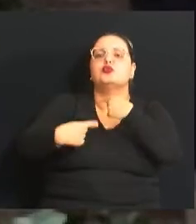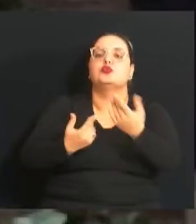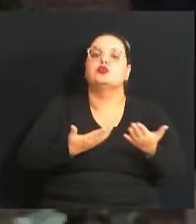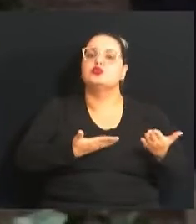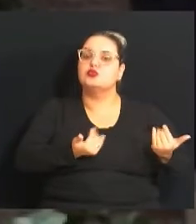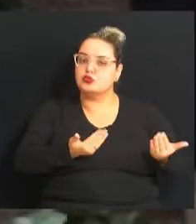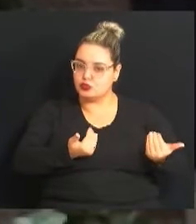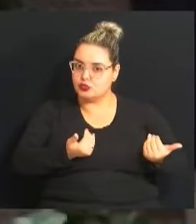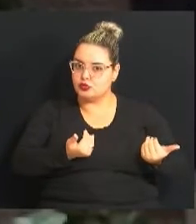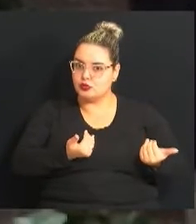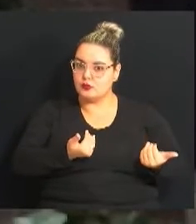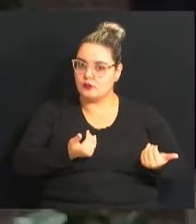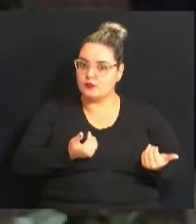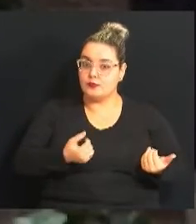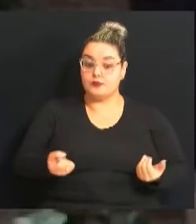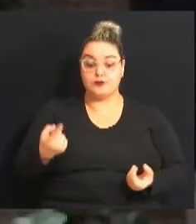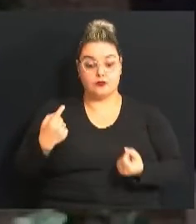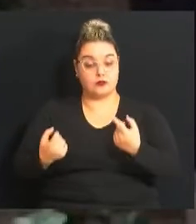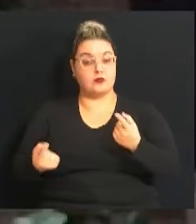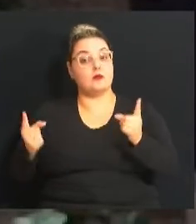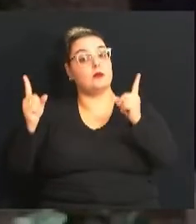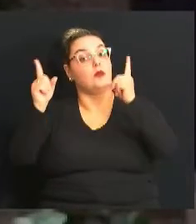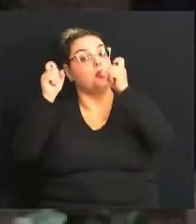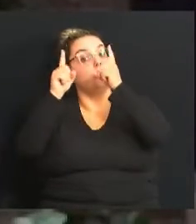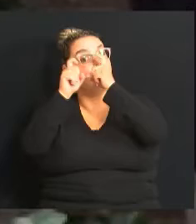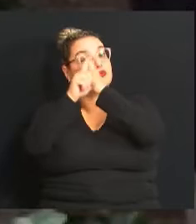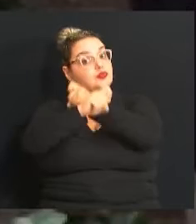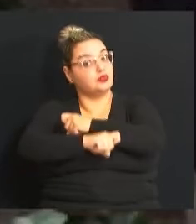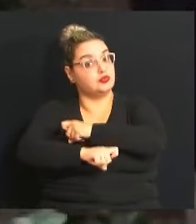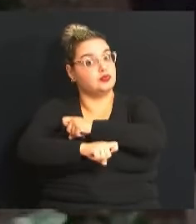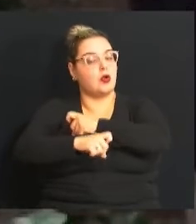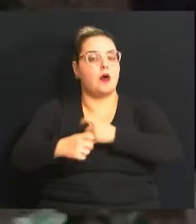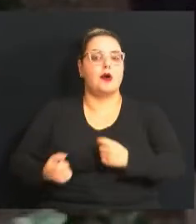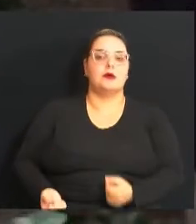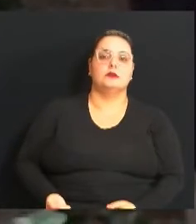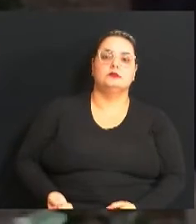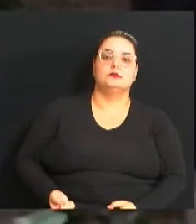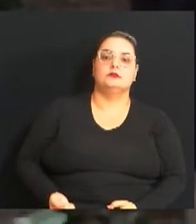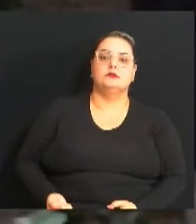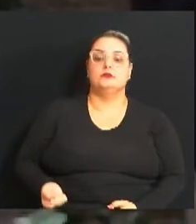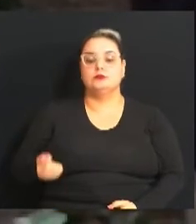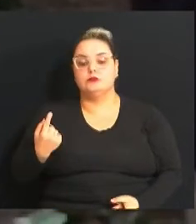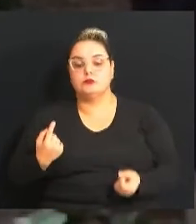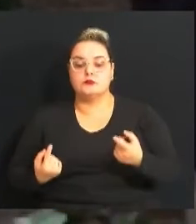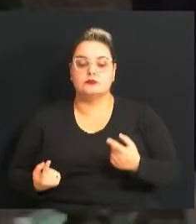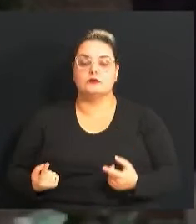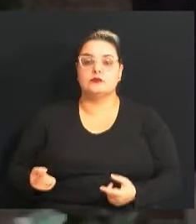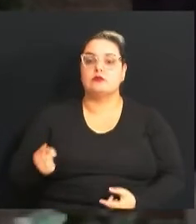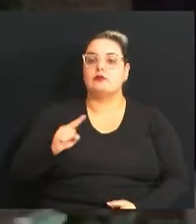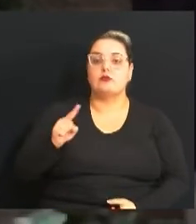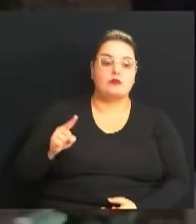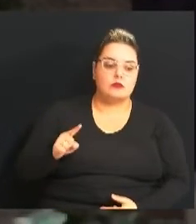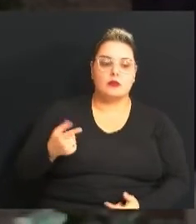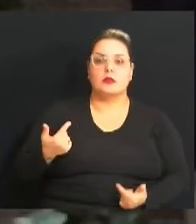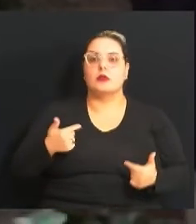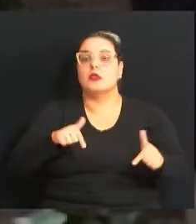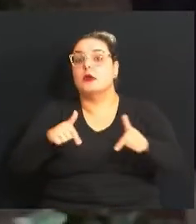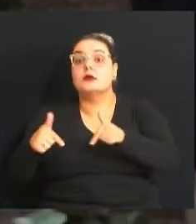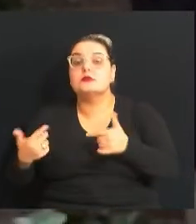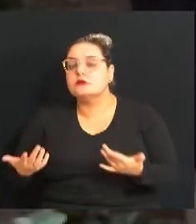Já aqueles que têm dificuldade, que tiveram algumas questões não trabalhadas, que são